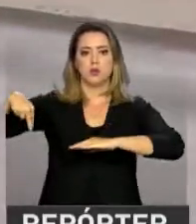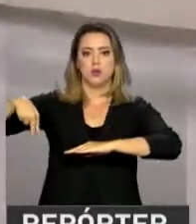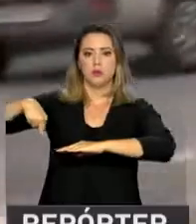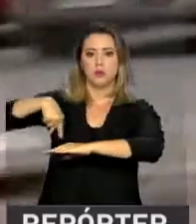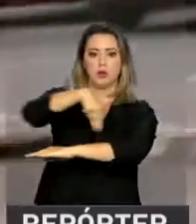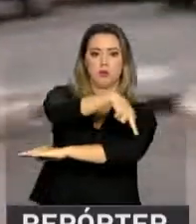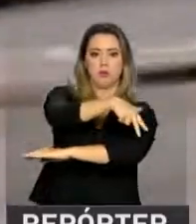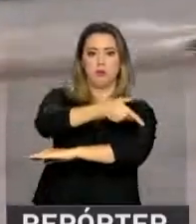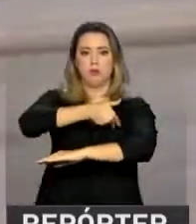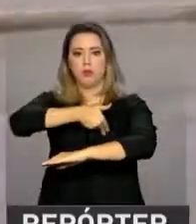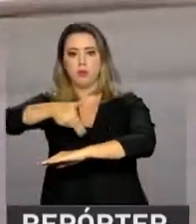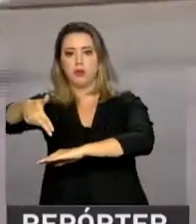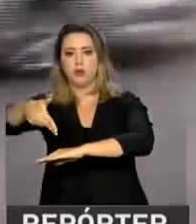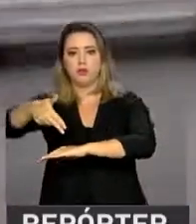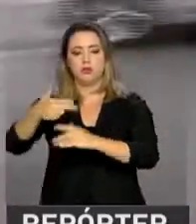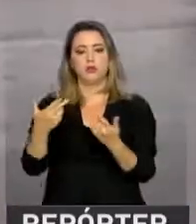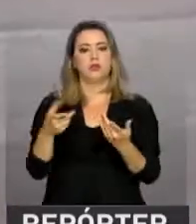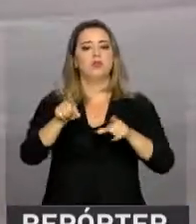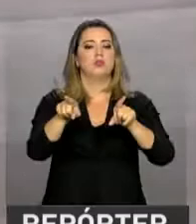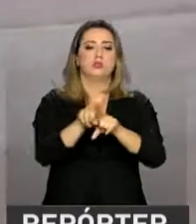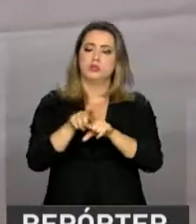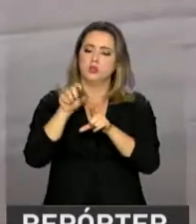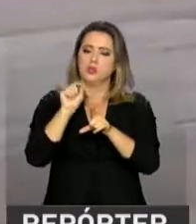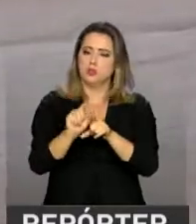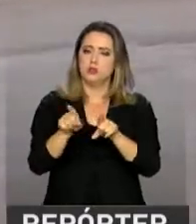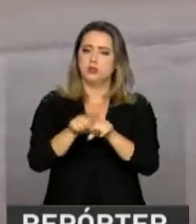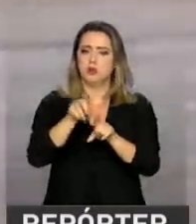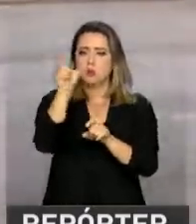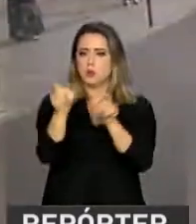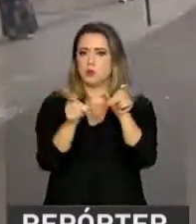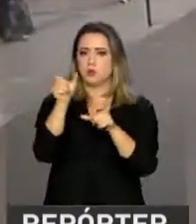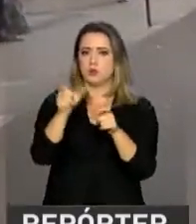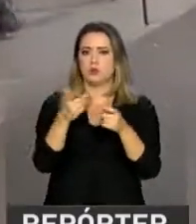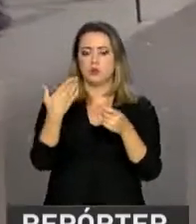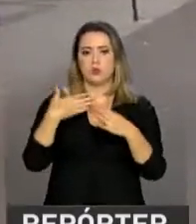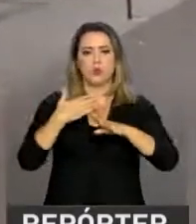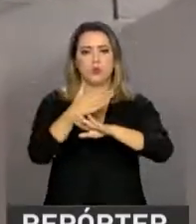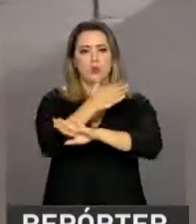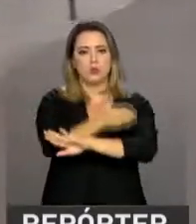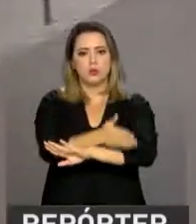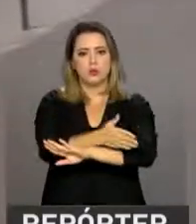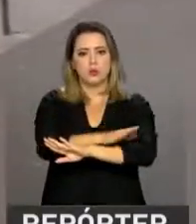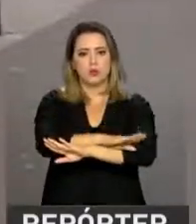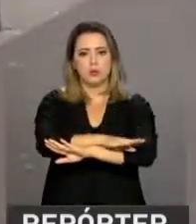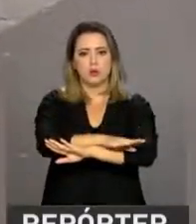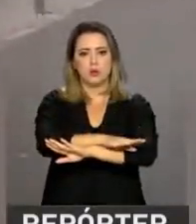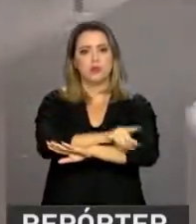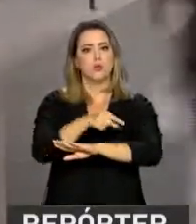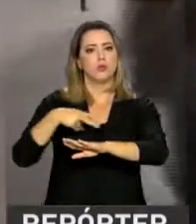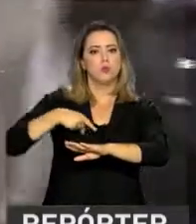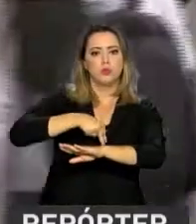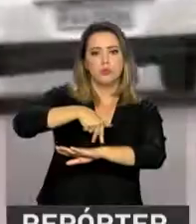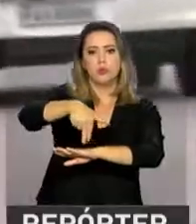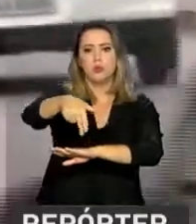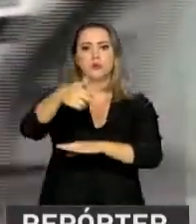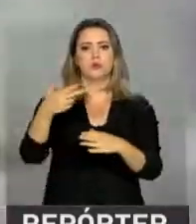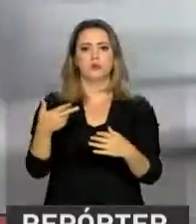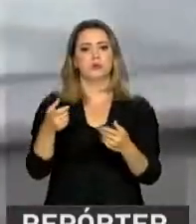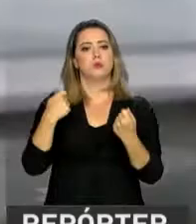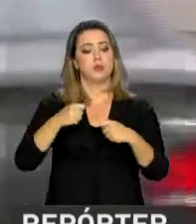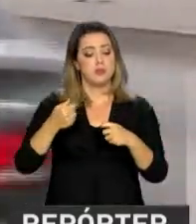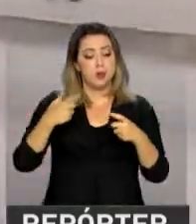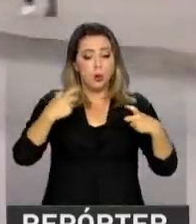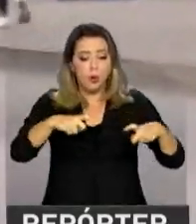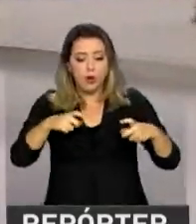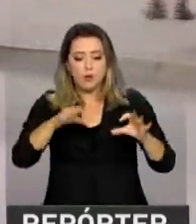viadutos pontes ou túneis e também quem atravessar em cruzamentos a menos que haja permissão além disso